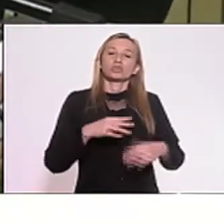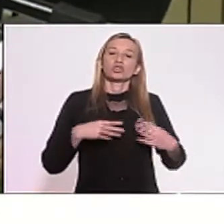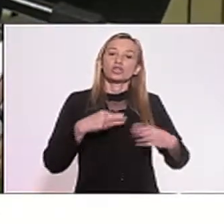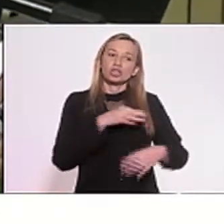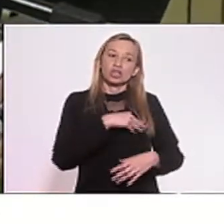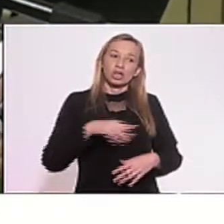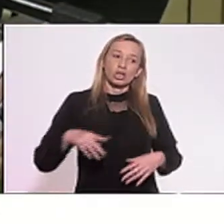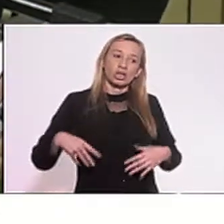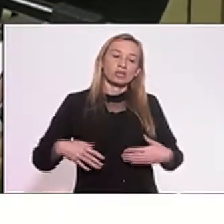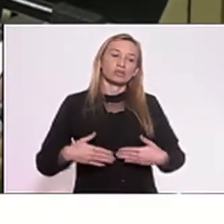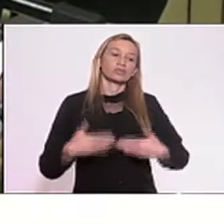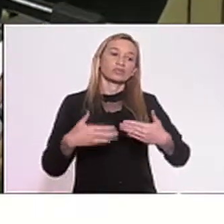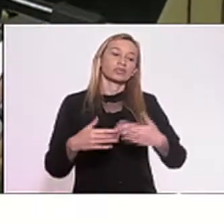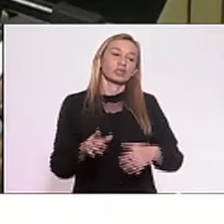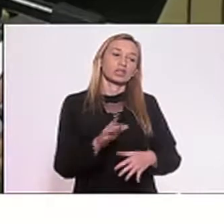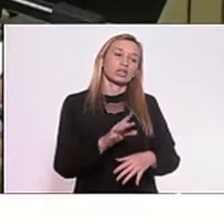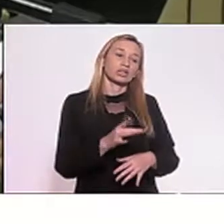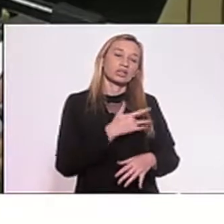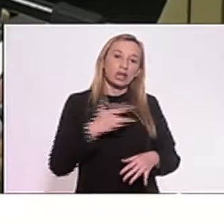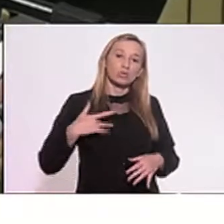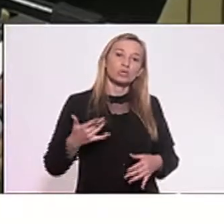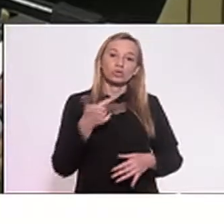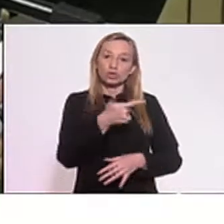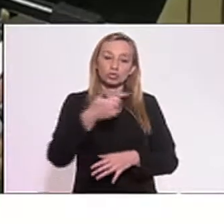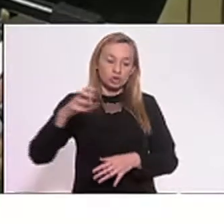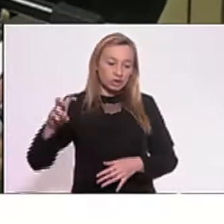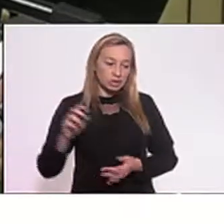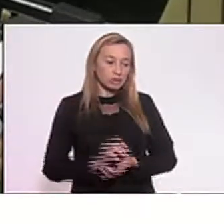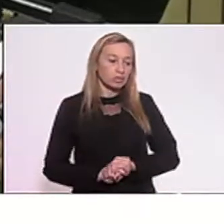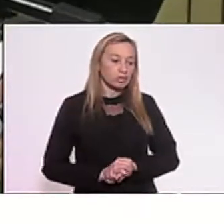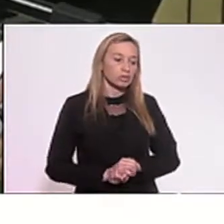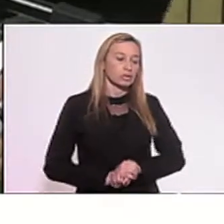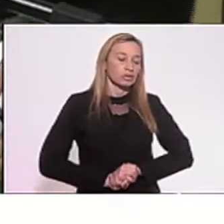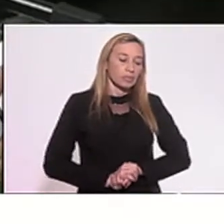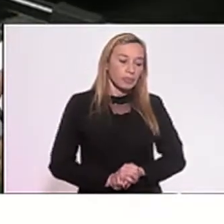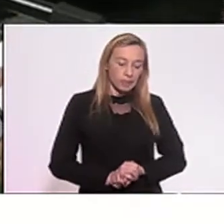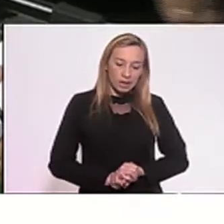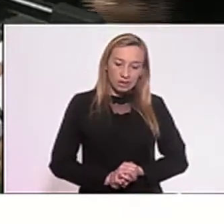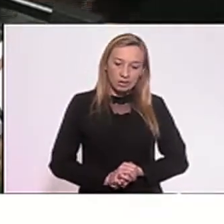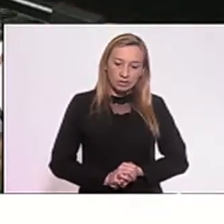2005. Recomenda-se ampliar a integração entre as esferas de saúde